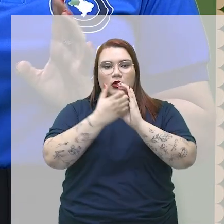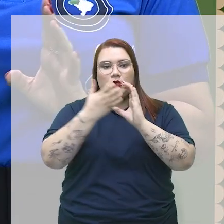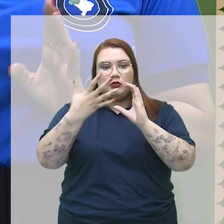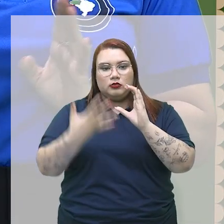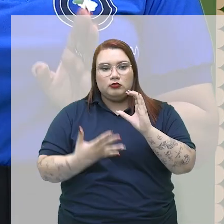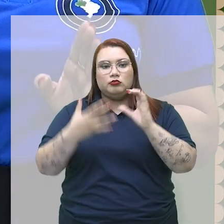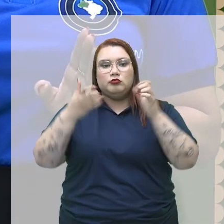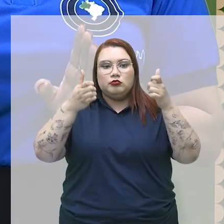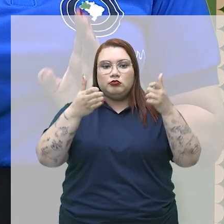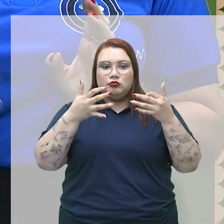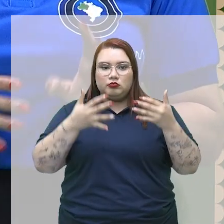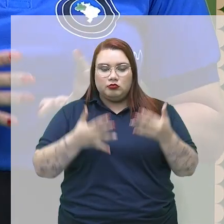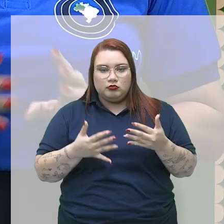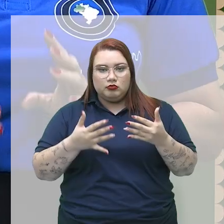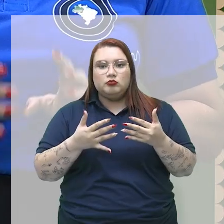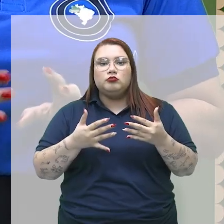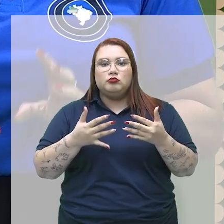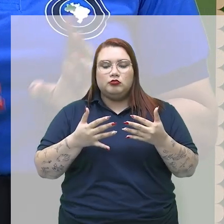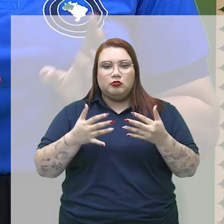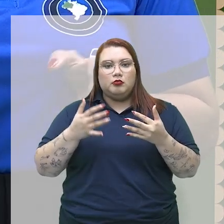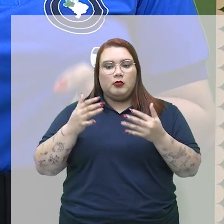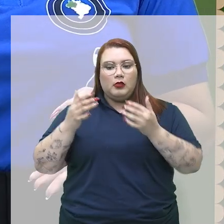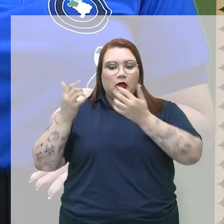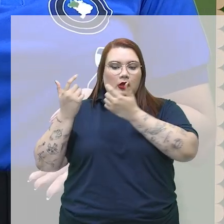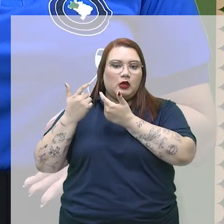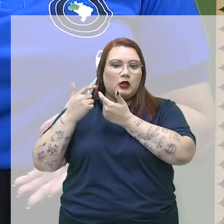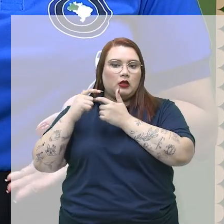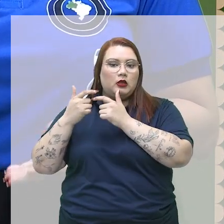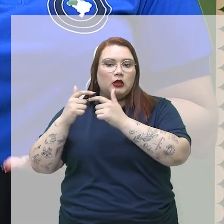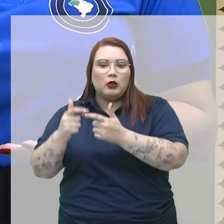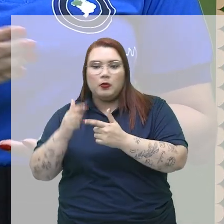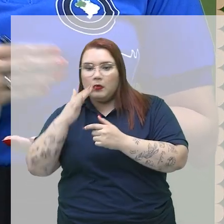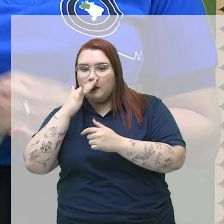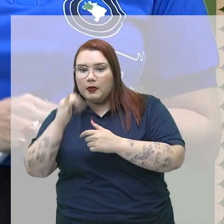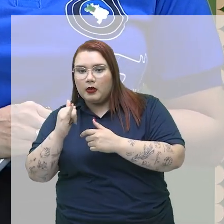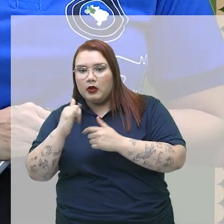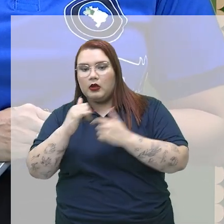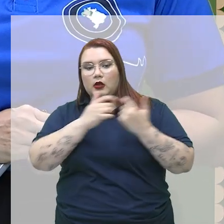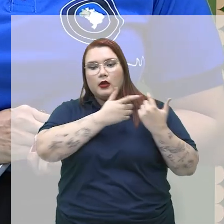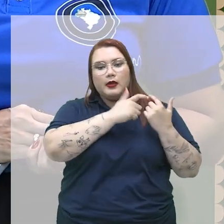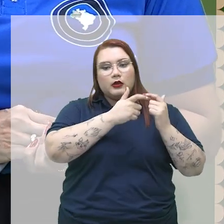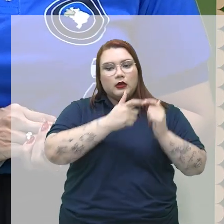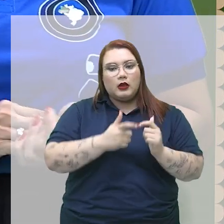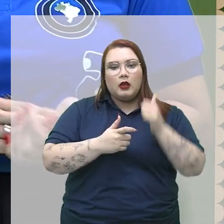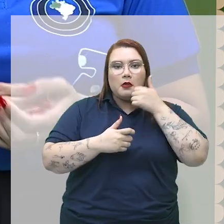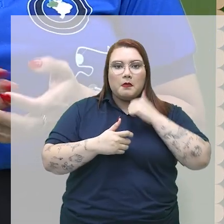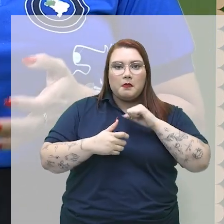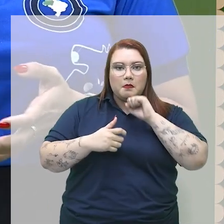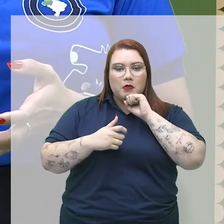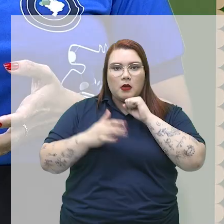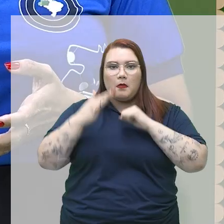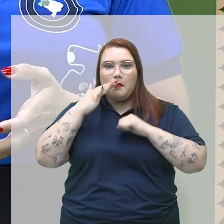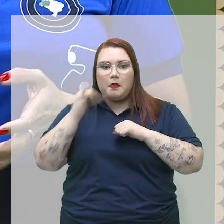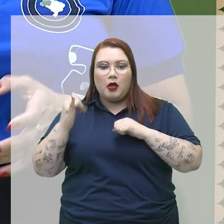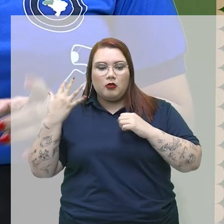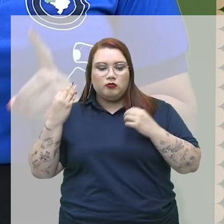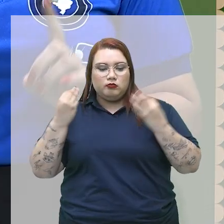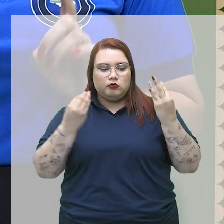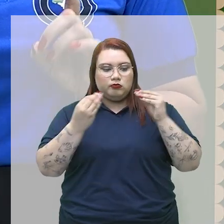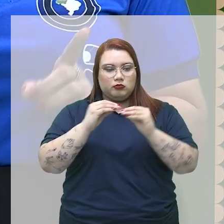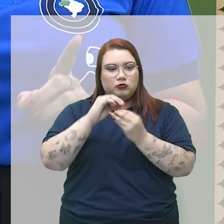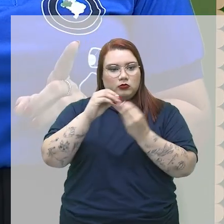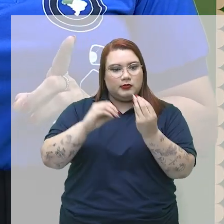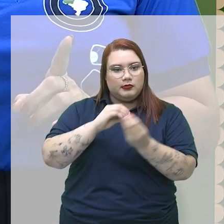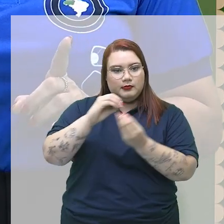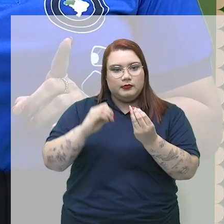possui 2 fatores que determinam ali uma característica, sendo um fator herdado do pai e outro da mãe.